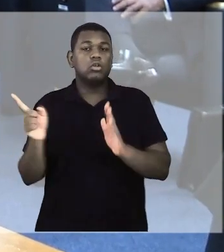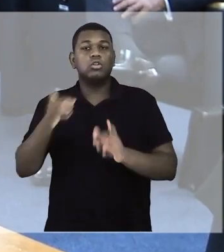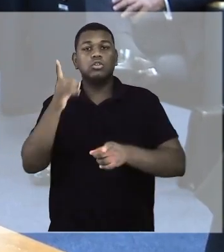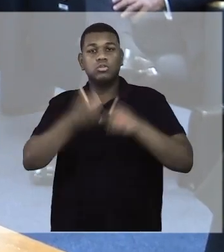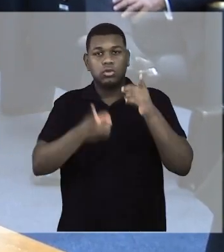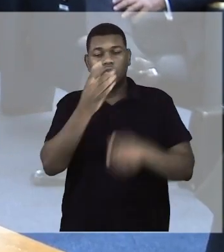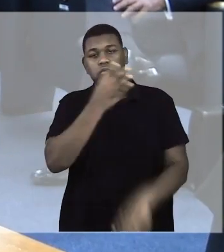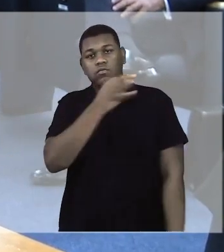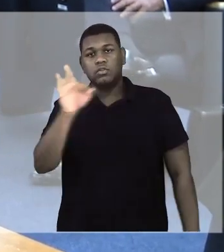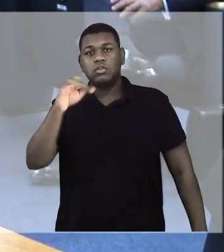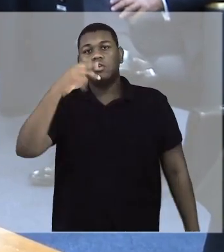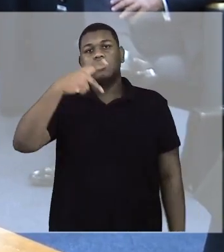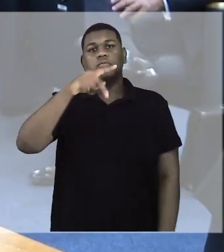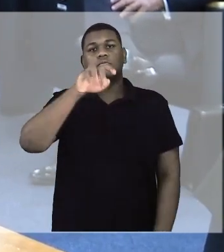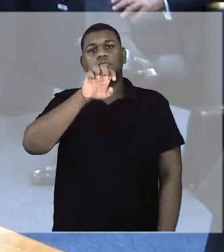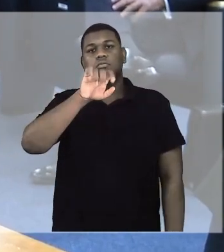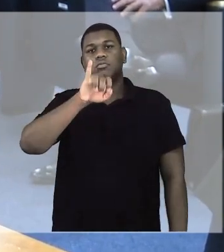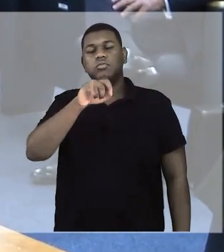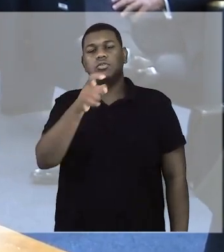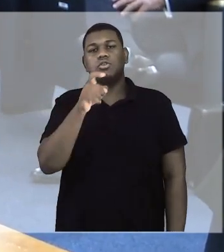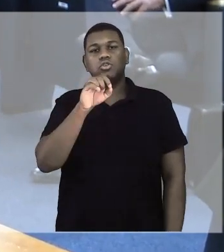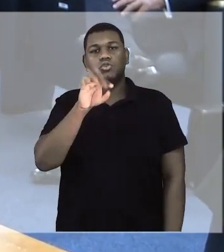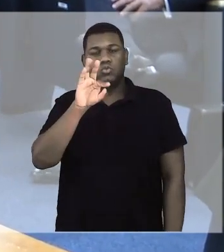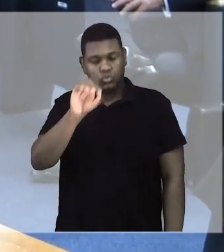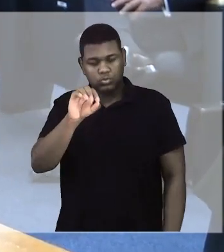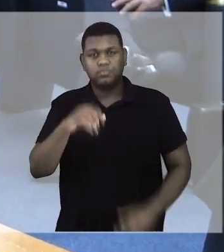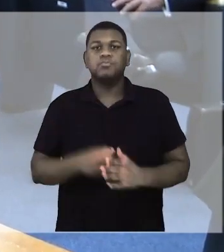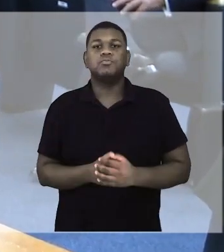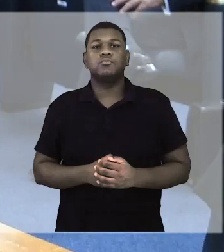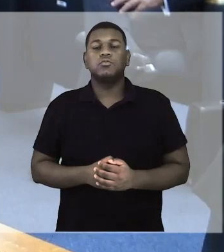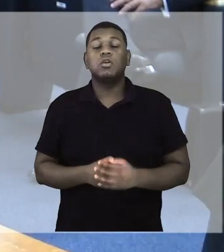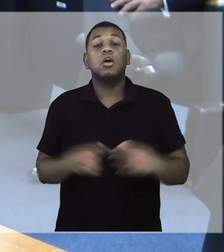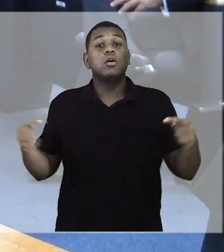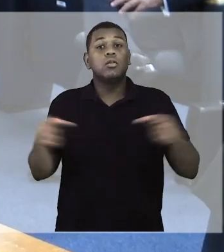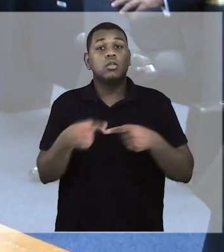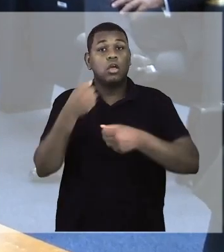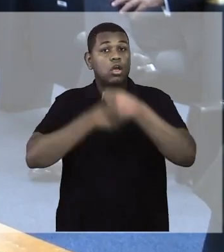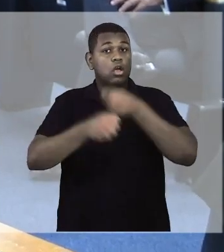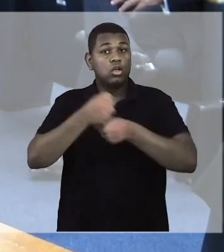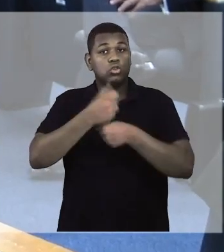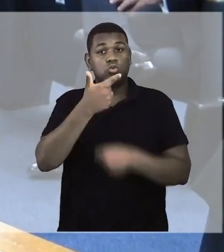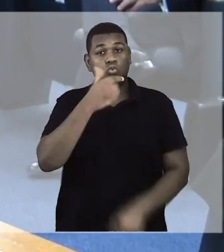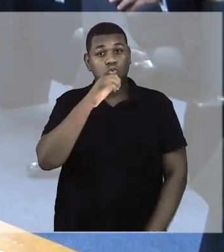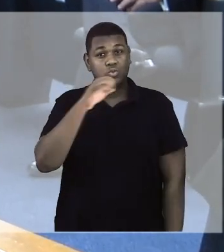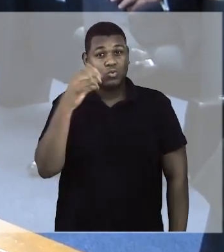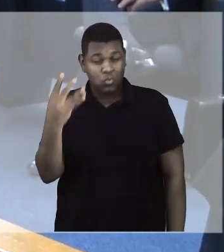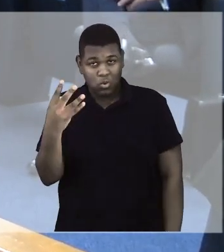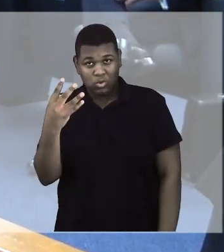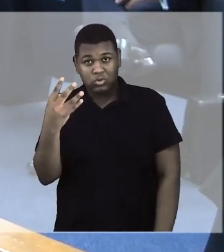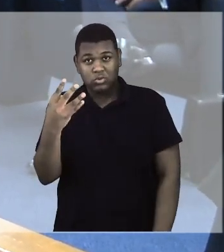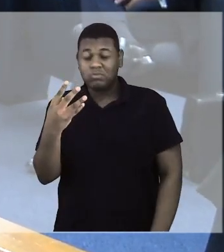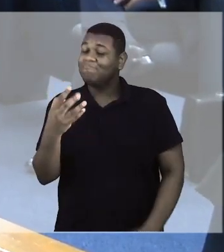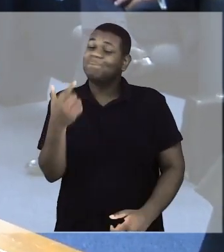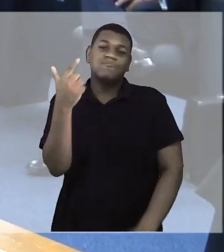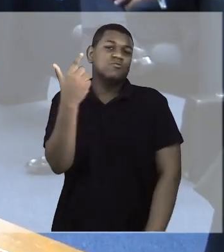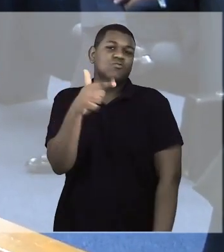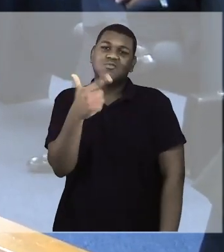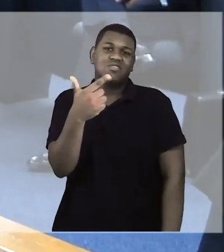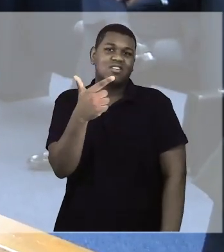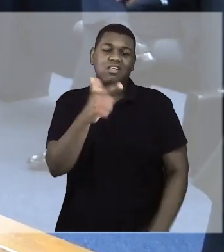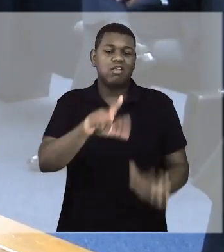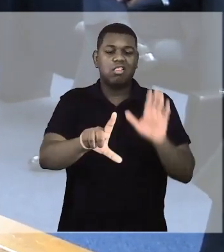35.2012.403.6181, de relatoria do desembargador federal Dr. Peixoto Júnior. Abro aspas, senhor presidente. O fato gerador é do ano